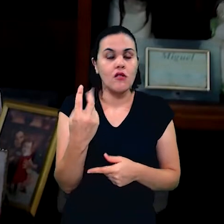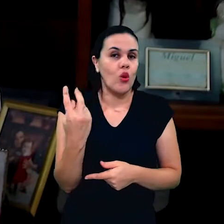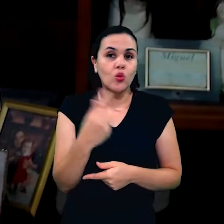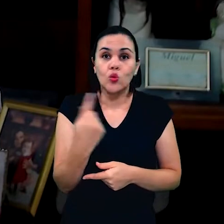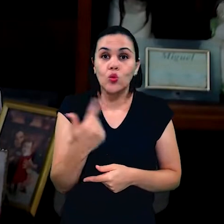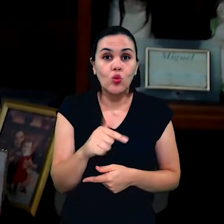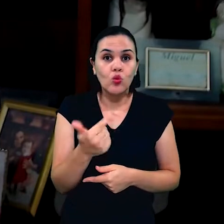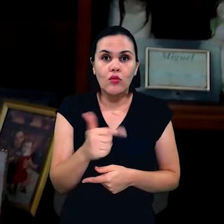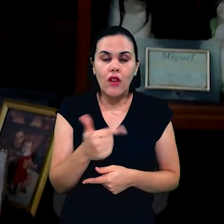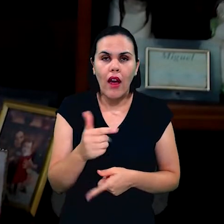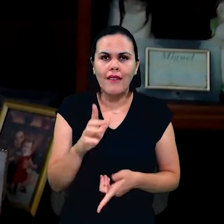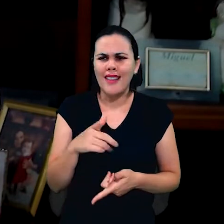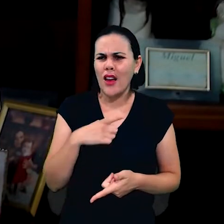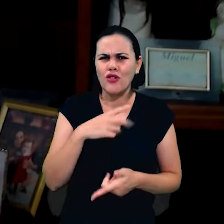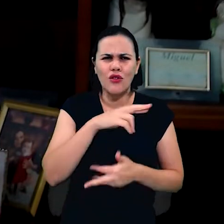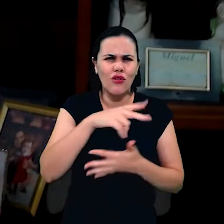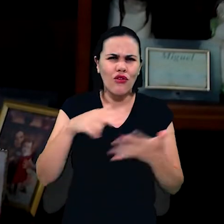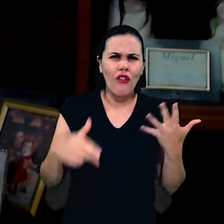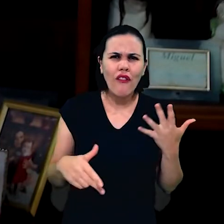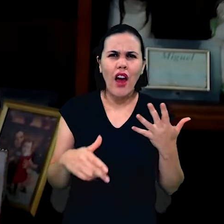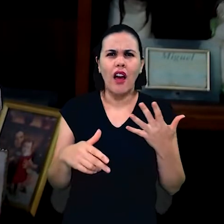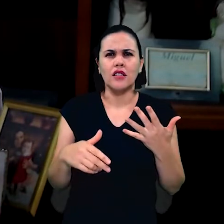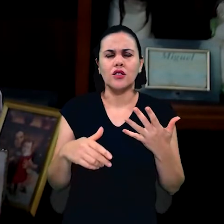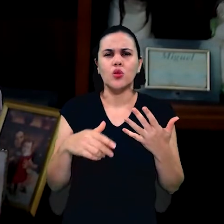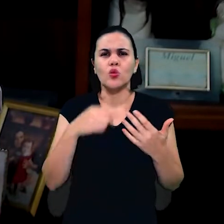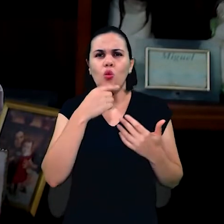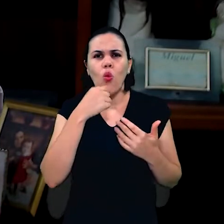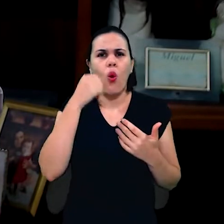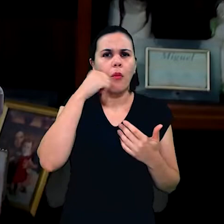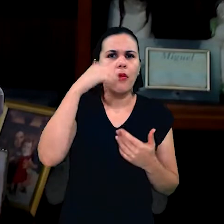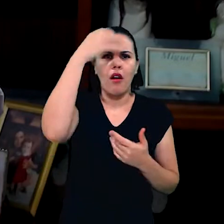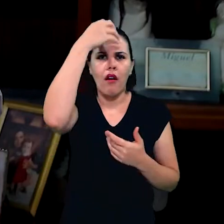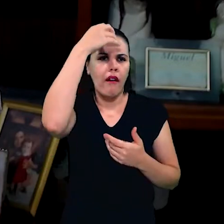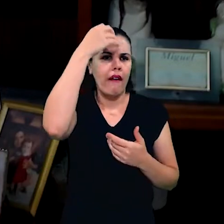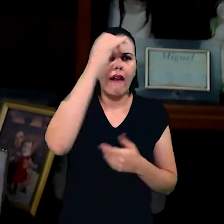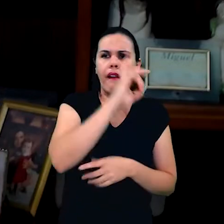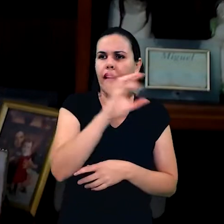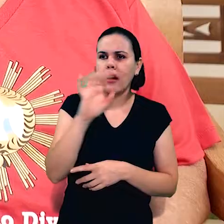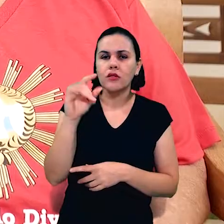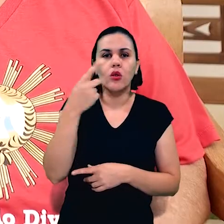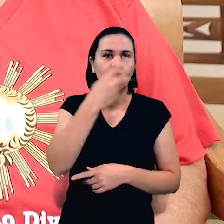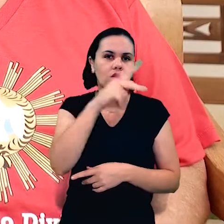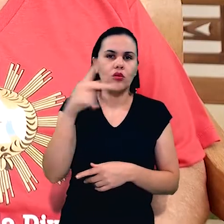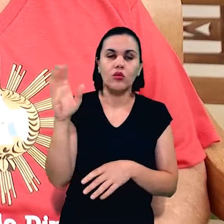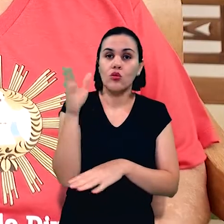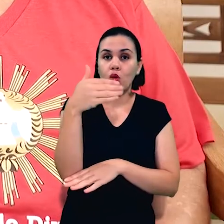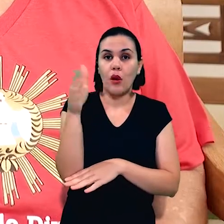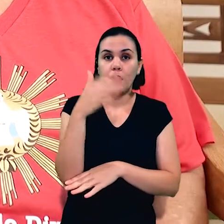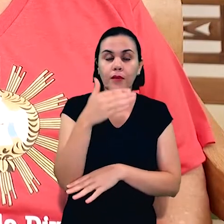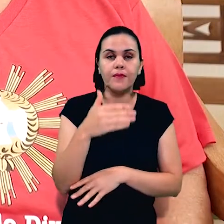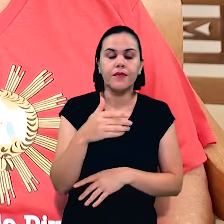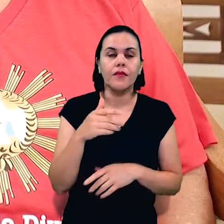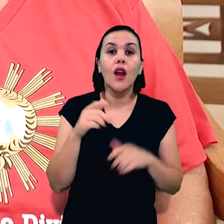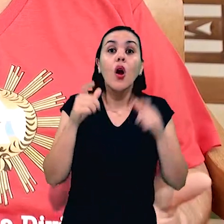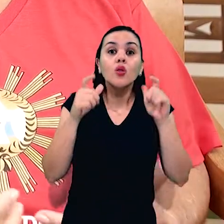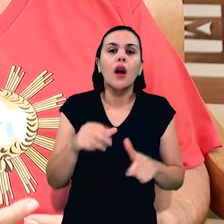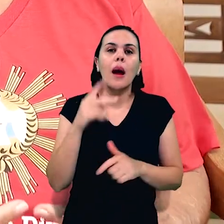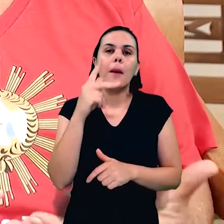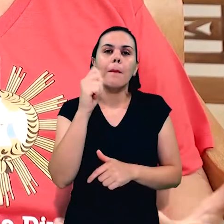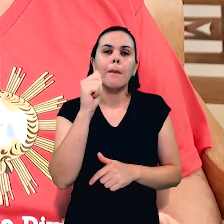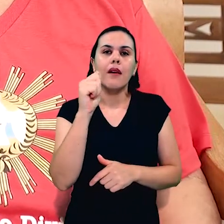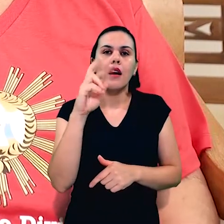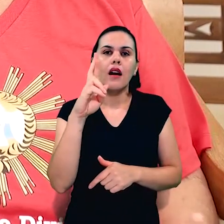imperadores, várias imperatrizes, eles saem pelas ruas, cada um com a sua bandeira. Então, em Paraty,